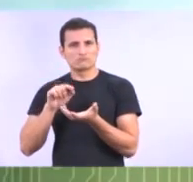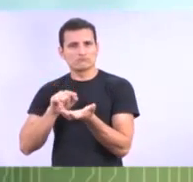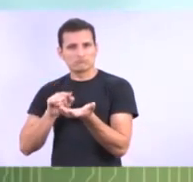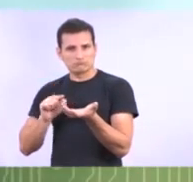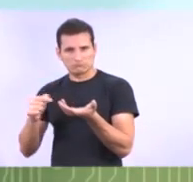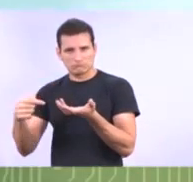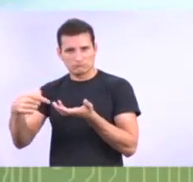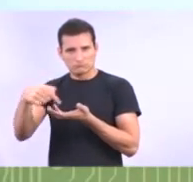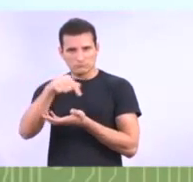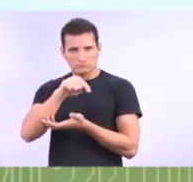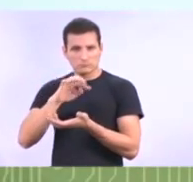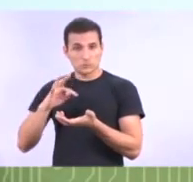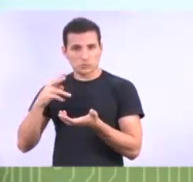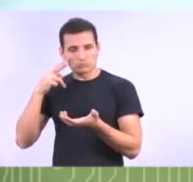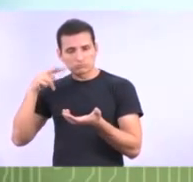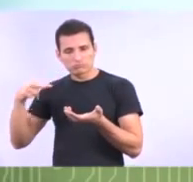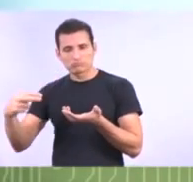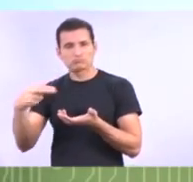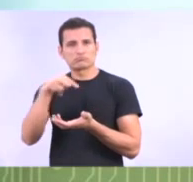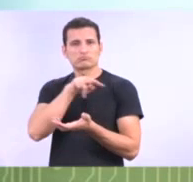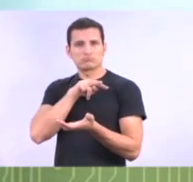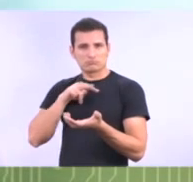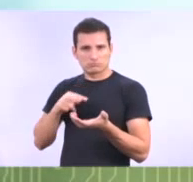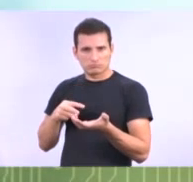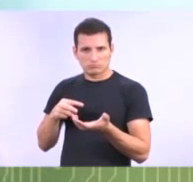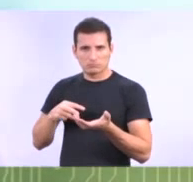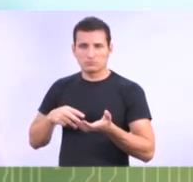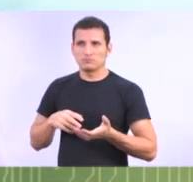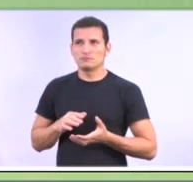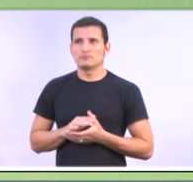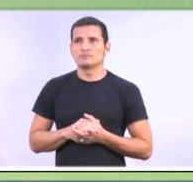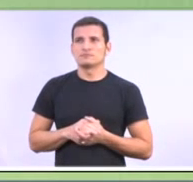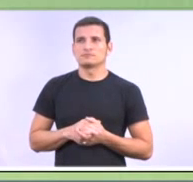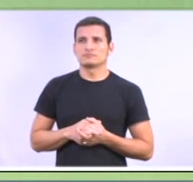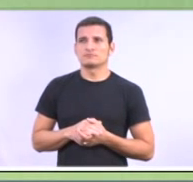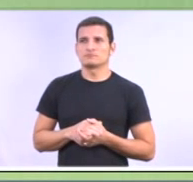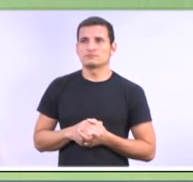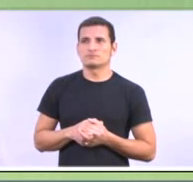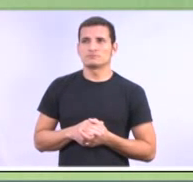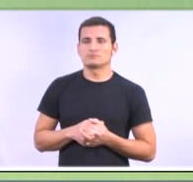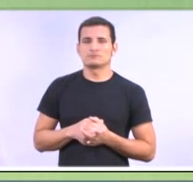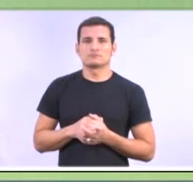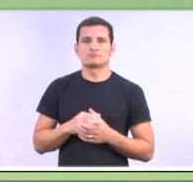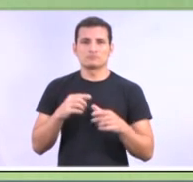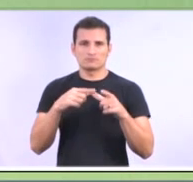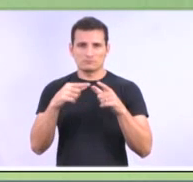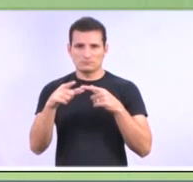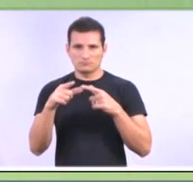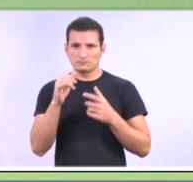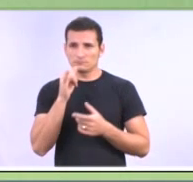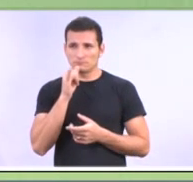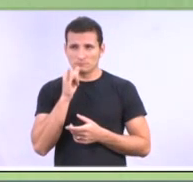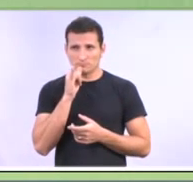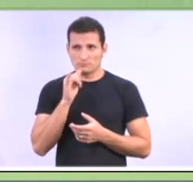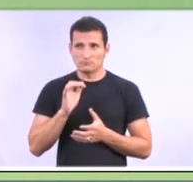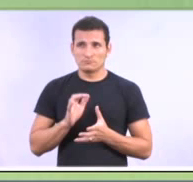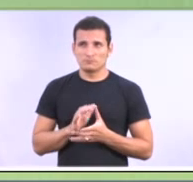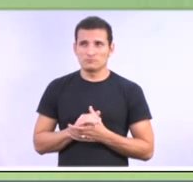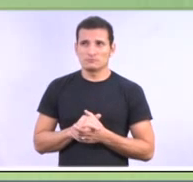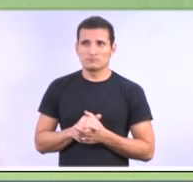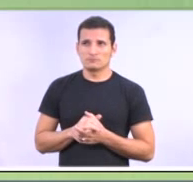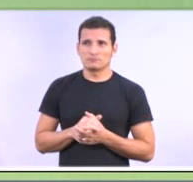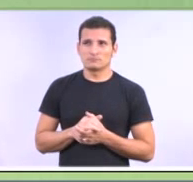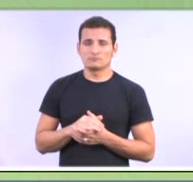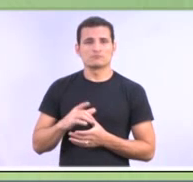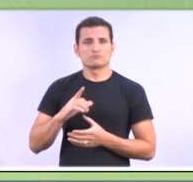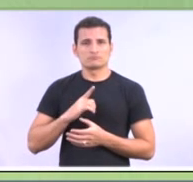ouvir. Vamos só ver no desenho aqui. Em estrela, por exemplo, aqui a gente tem todo mundo se